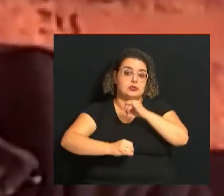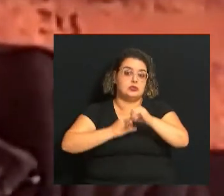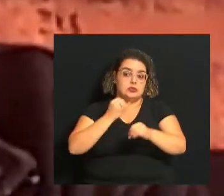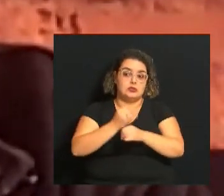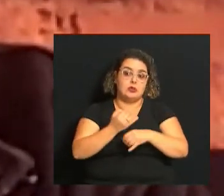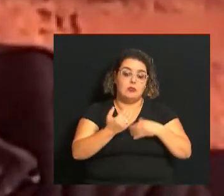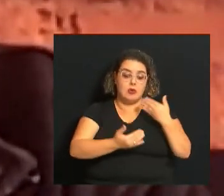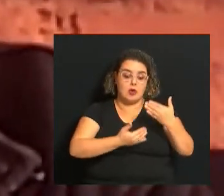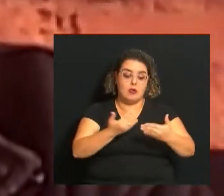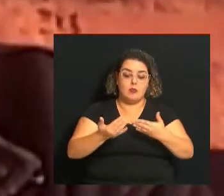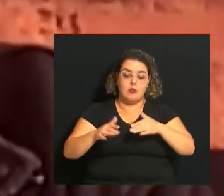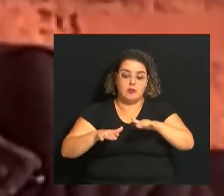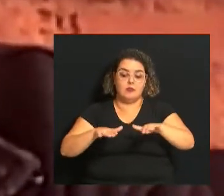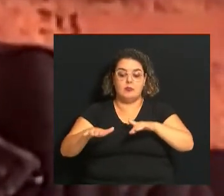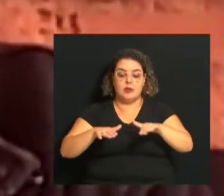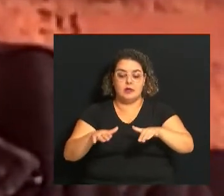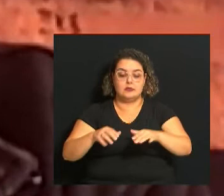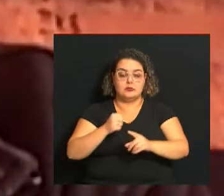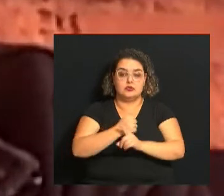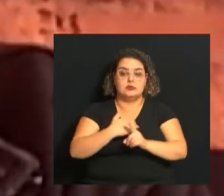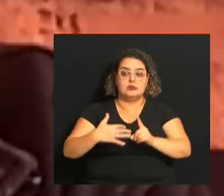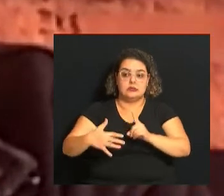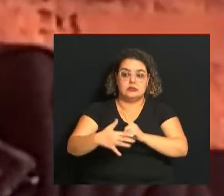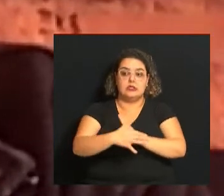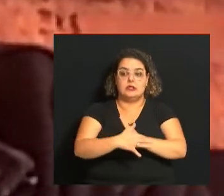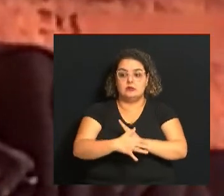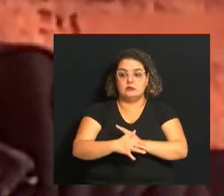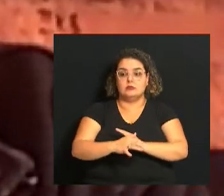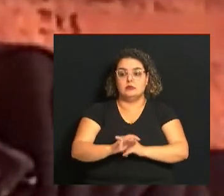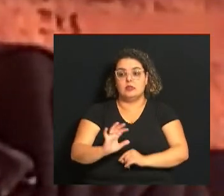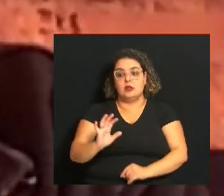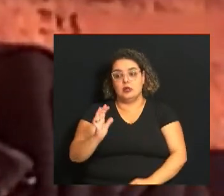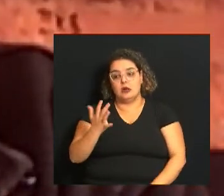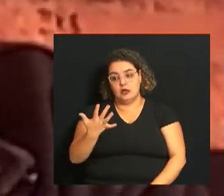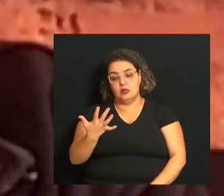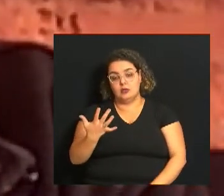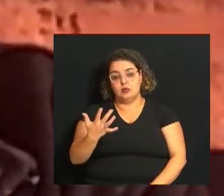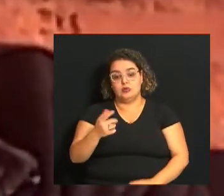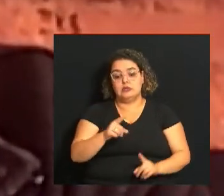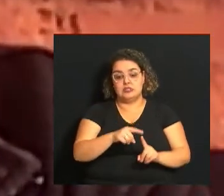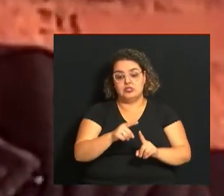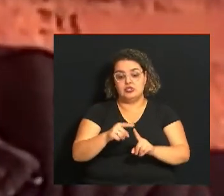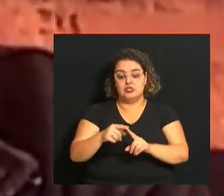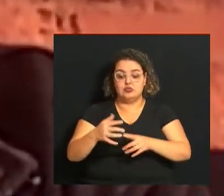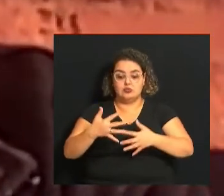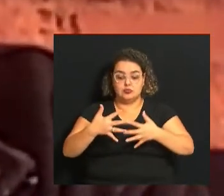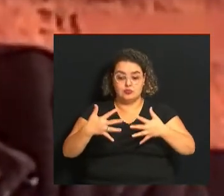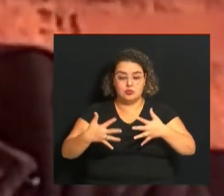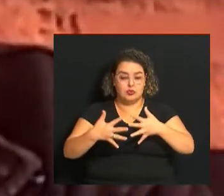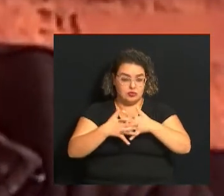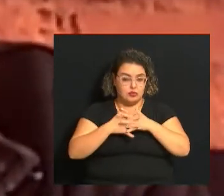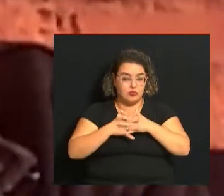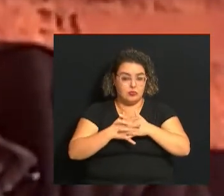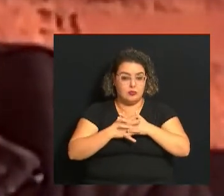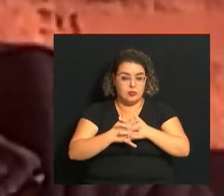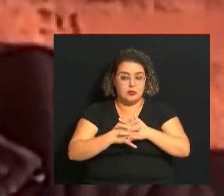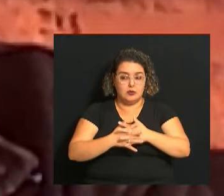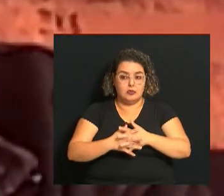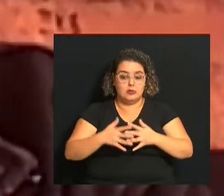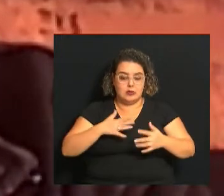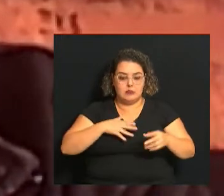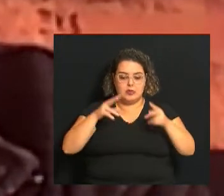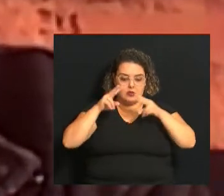movimentos sociais, né, que acabam gerando esse tipo de conflito, a meu ver, como eu trato no livro, eles, na